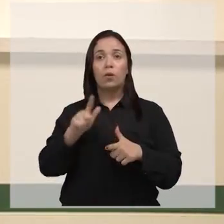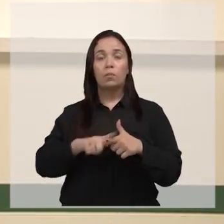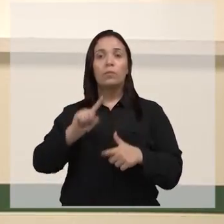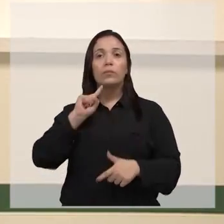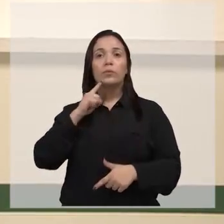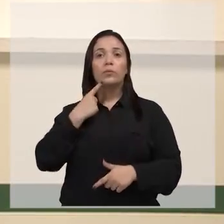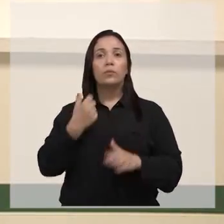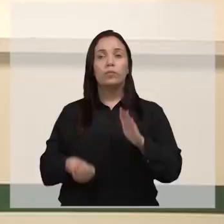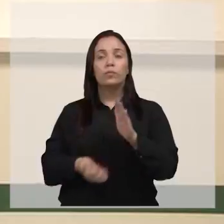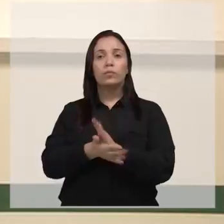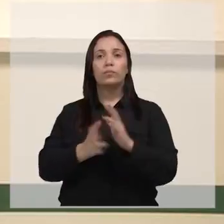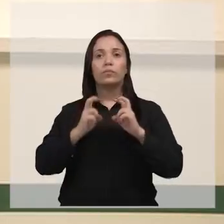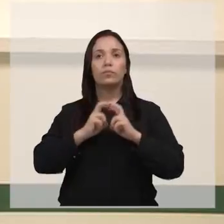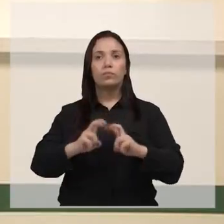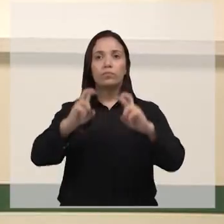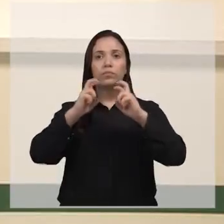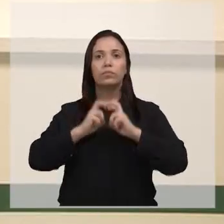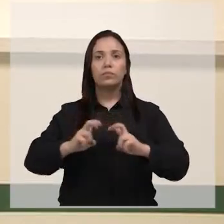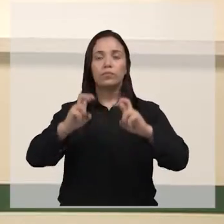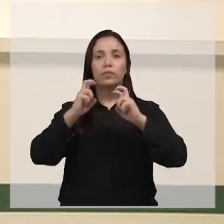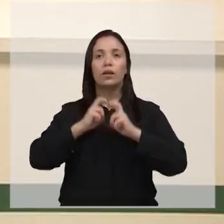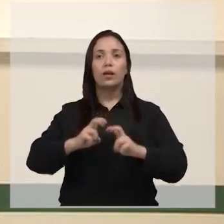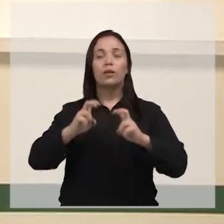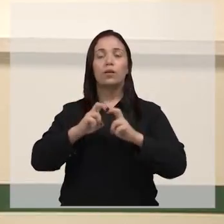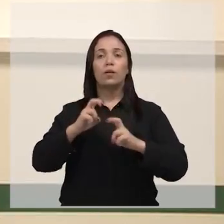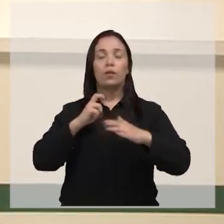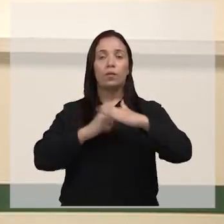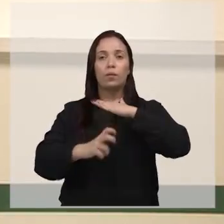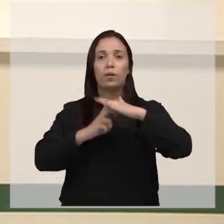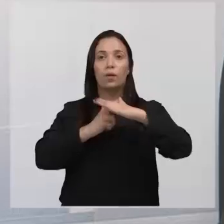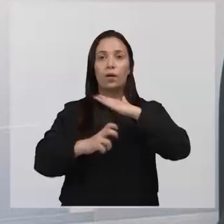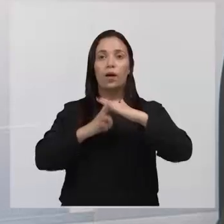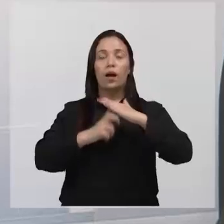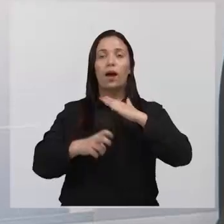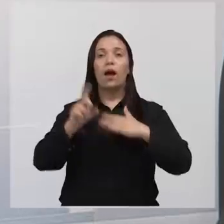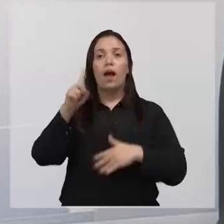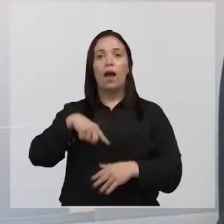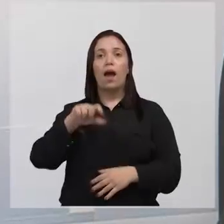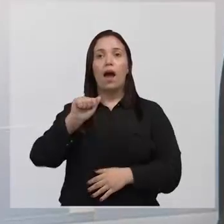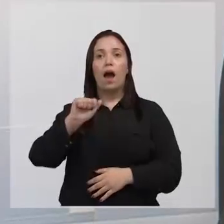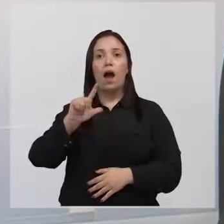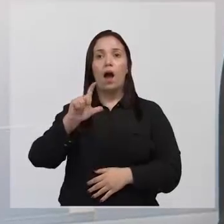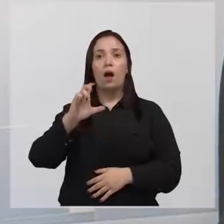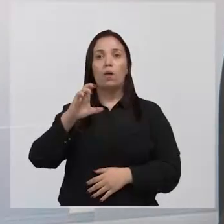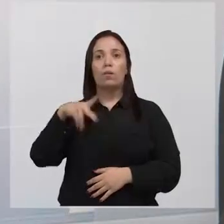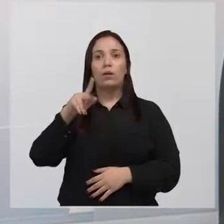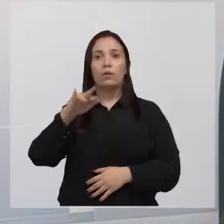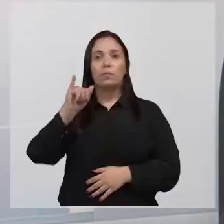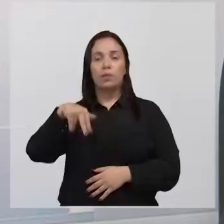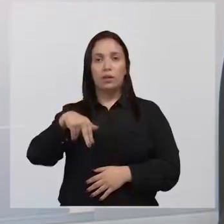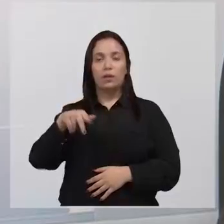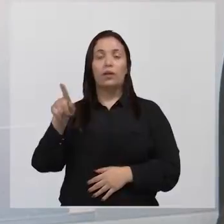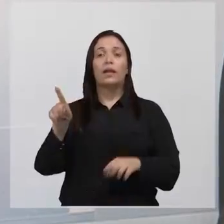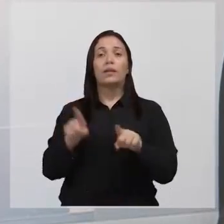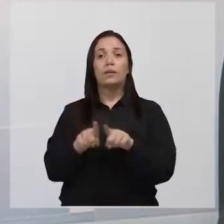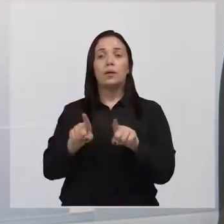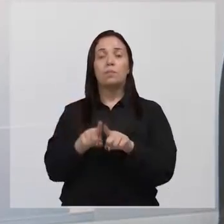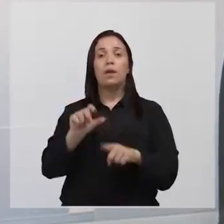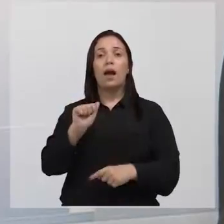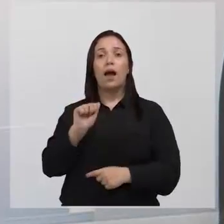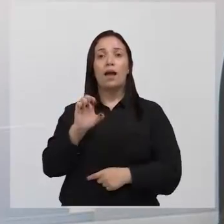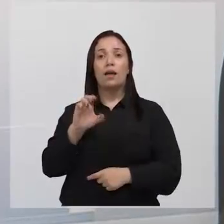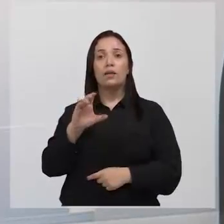atinge a pessoa Geraldo Alckmin, e Aécio Neves, que se torna uma figura